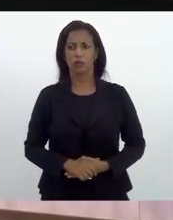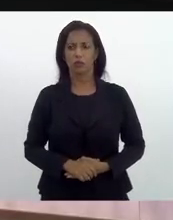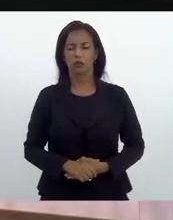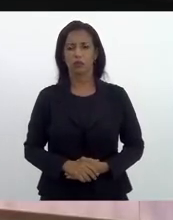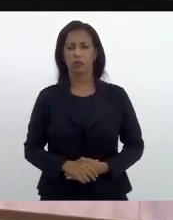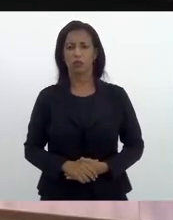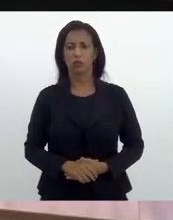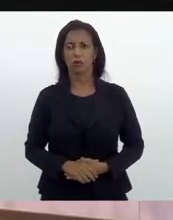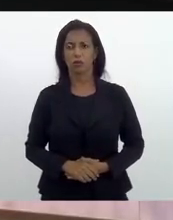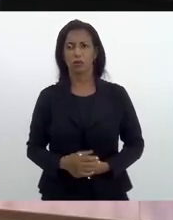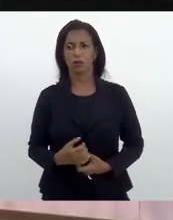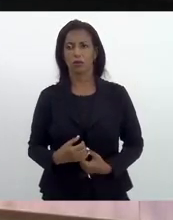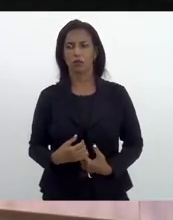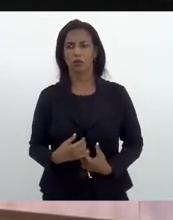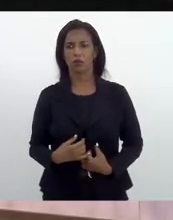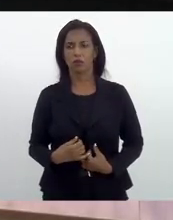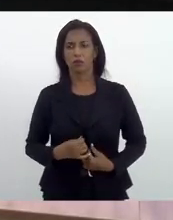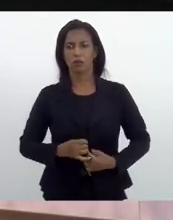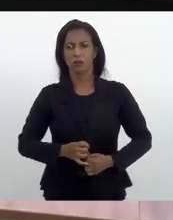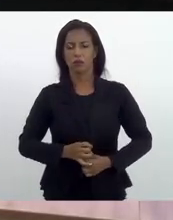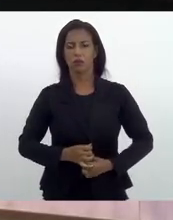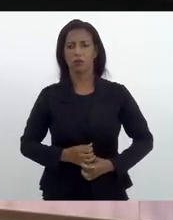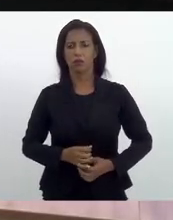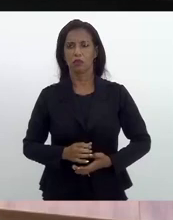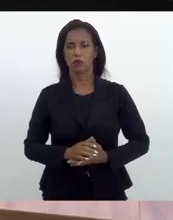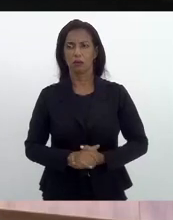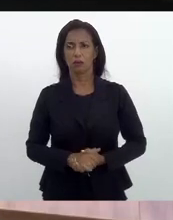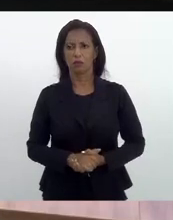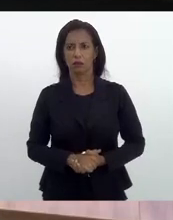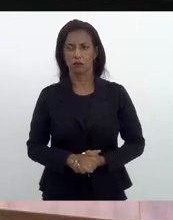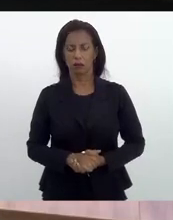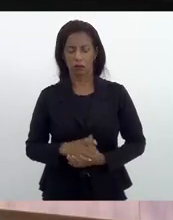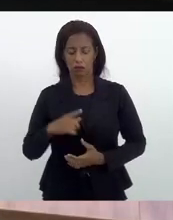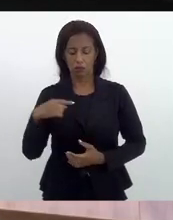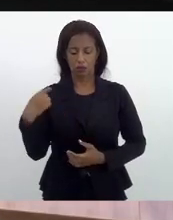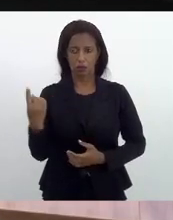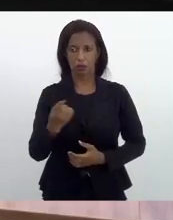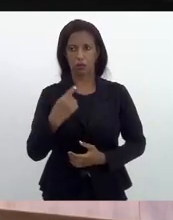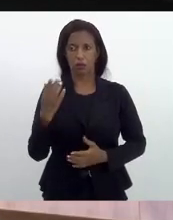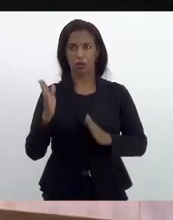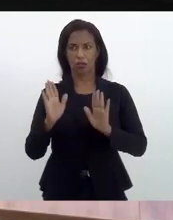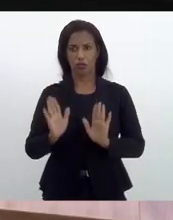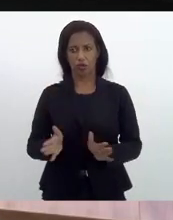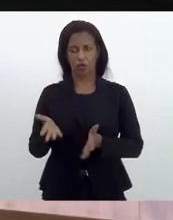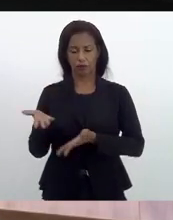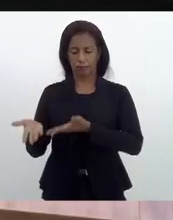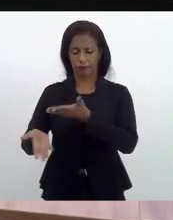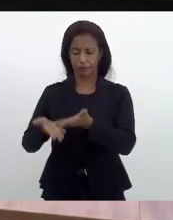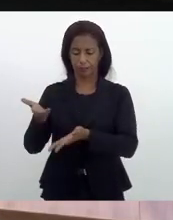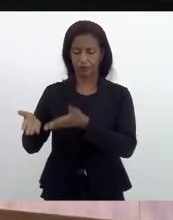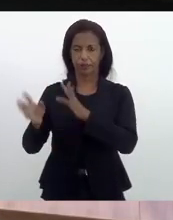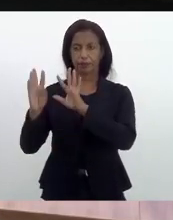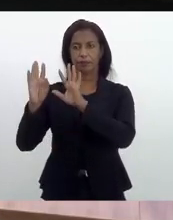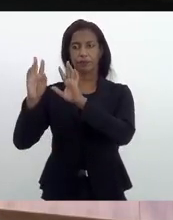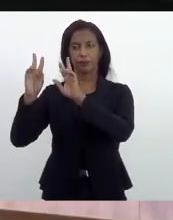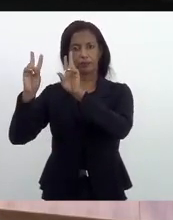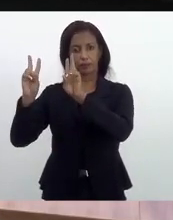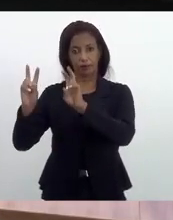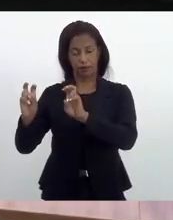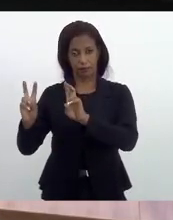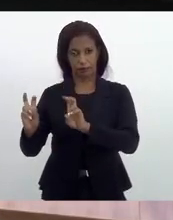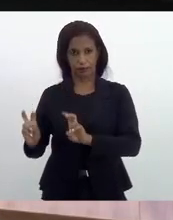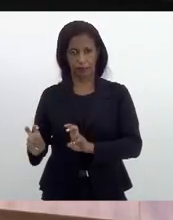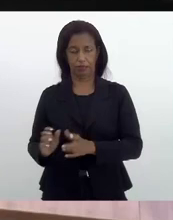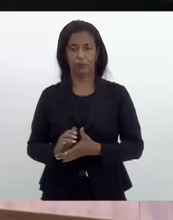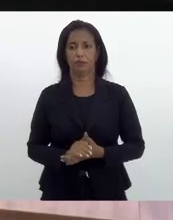Deputada Márcia. Deixa, deixa... Olha só, nós abordamos esse tema. O que foi encaminhado lá era da homologação.